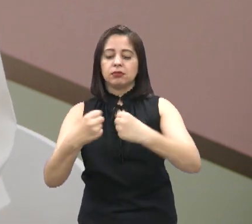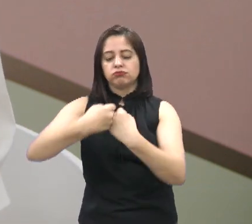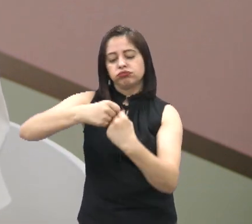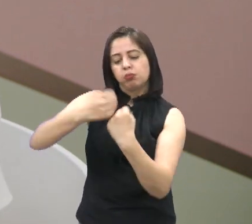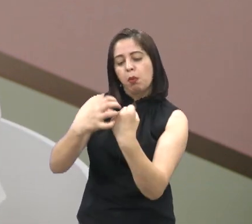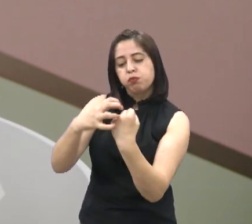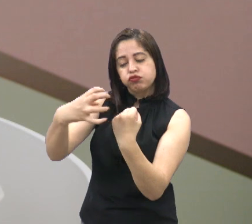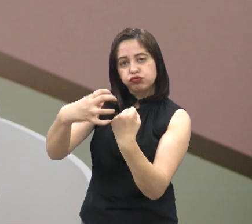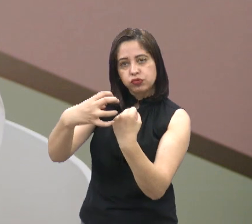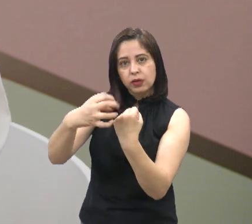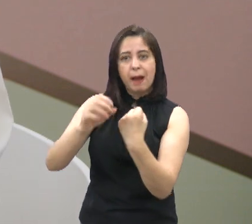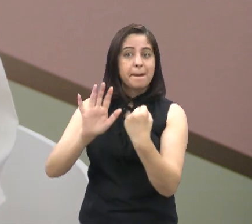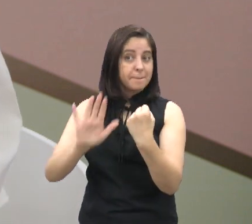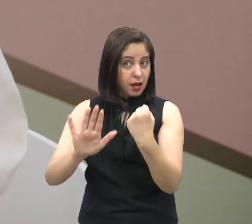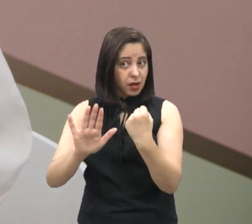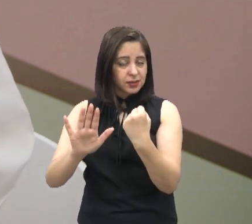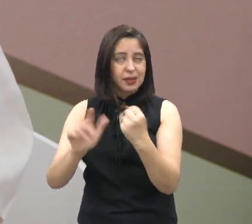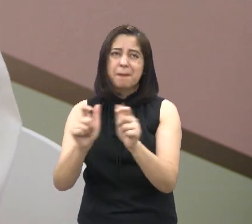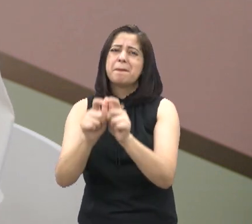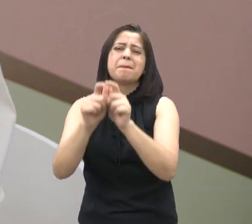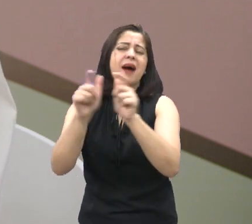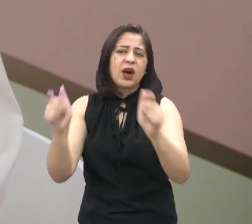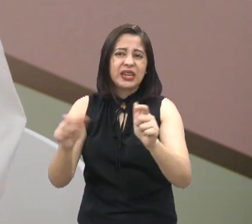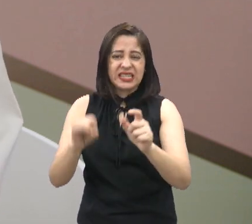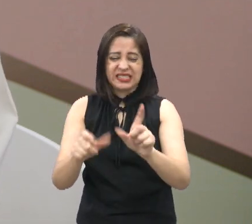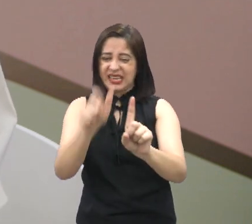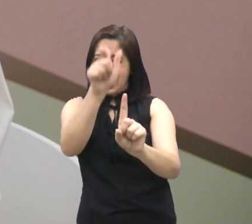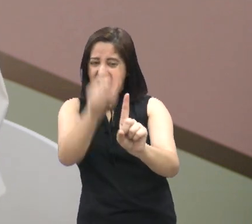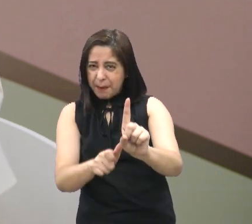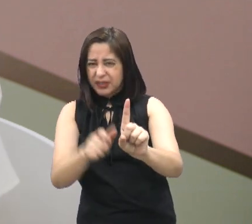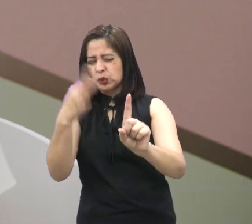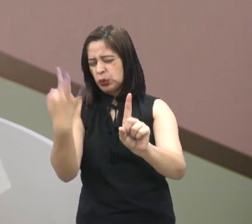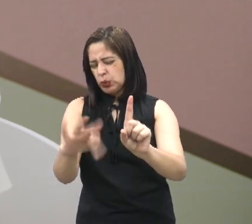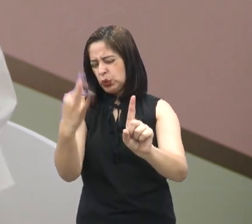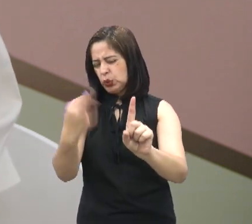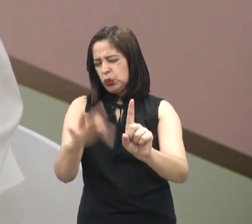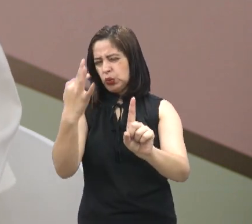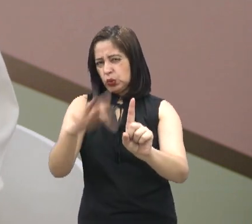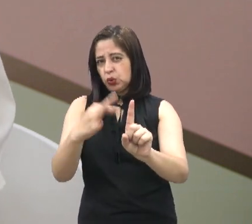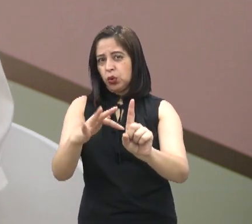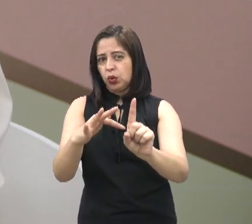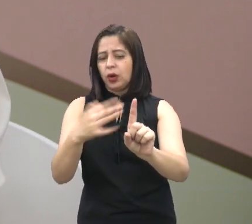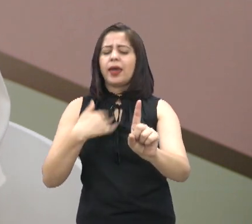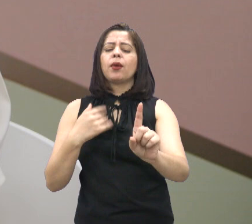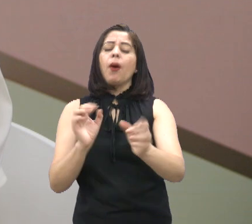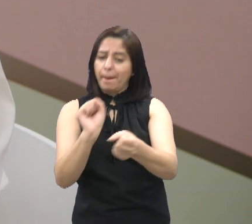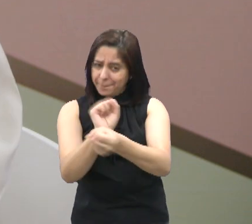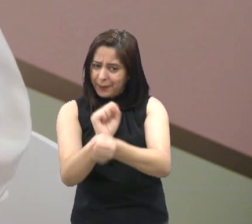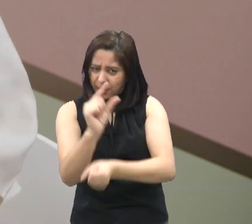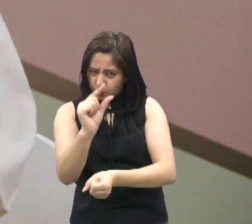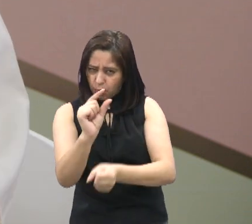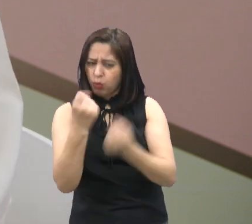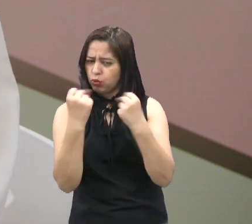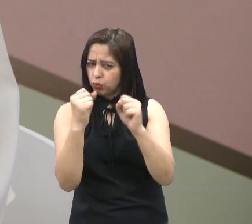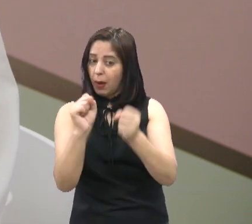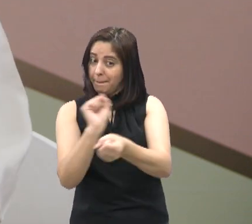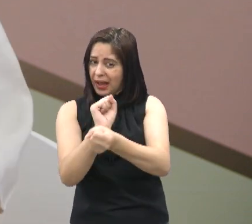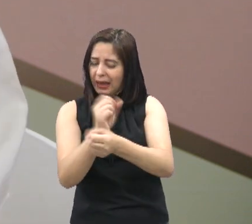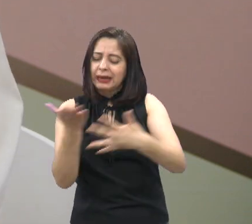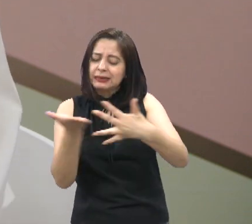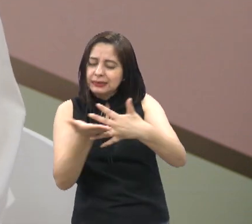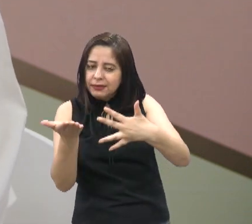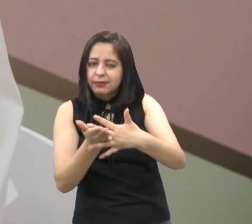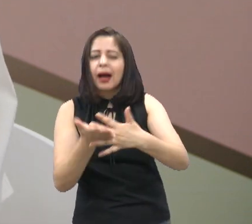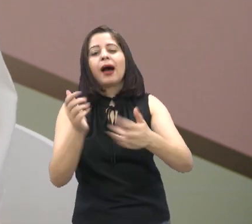Mas normalmente, quando o paciente está com dor articular, uma dor, eu peço para um pouco a atividade física, vamos avaliar a causa,